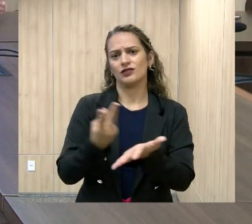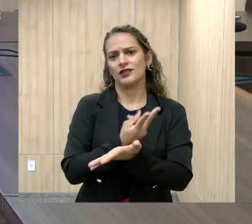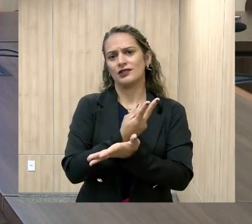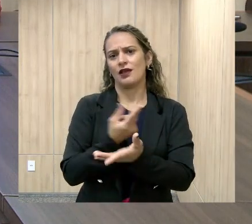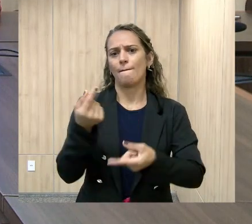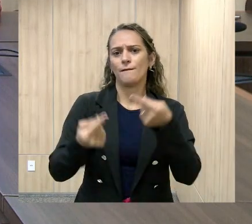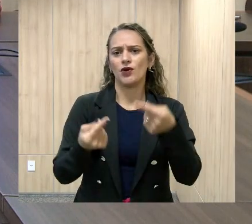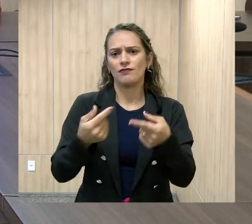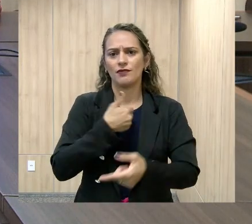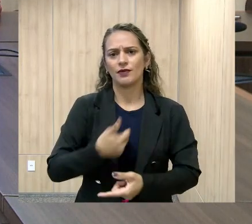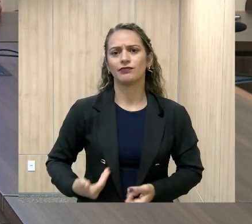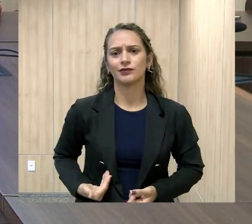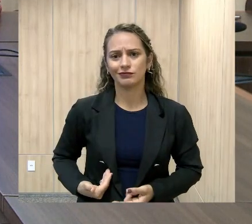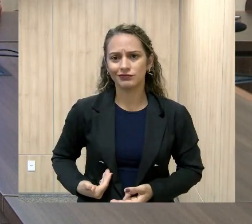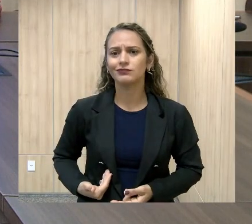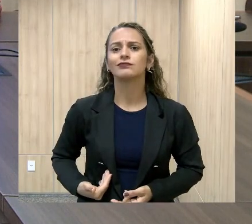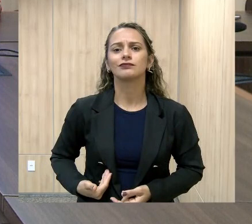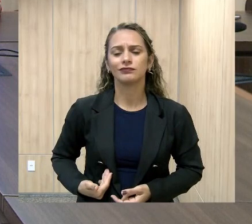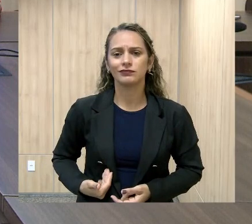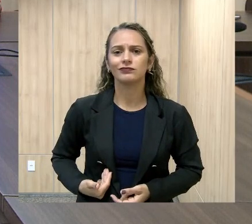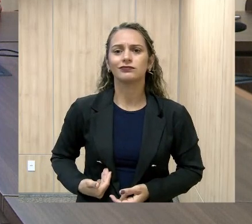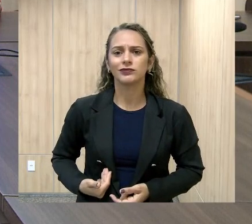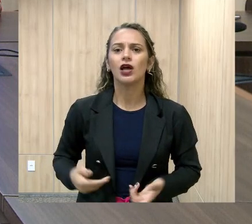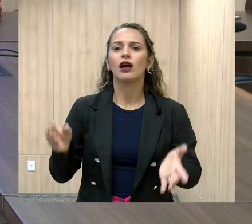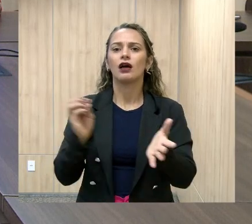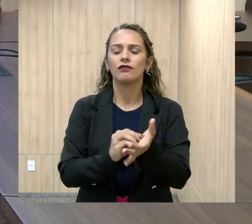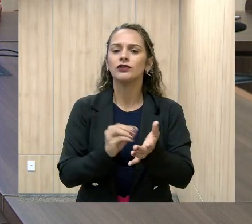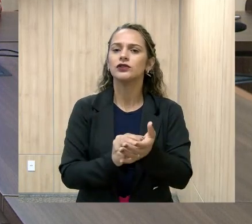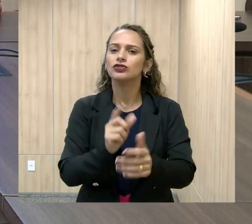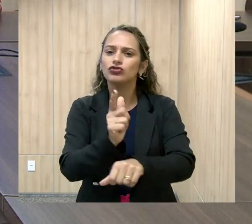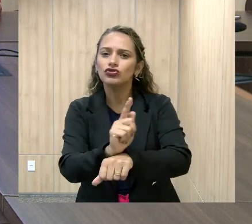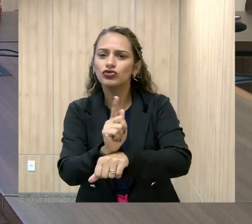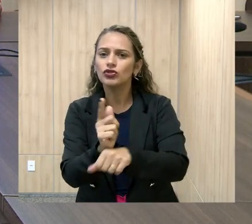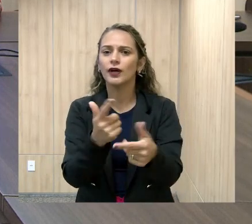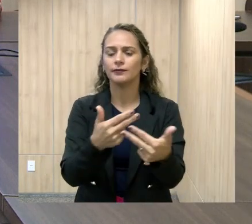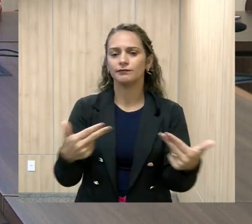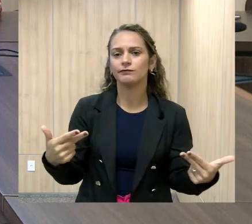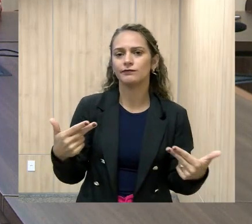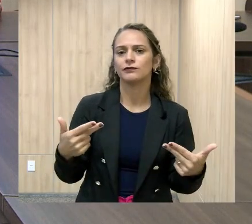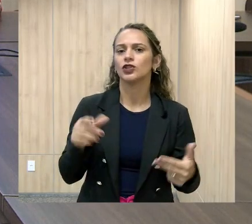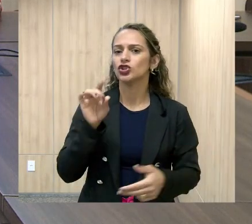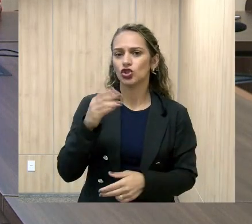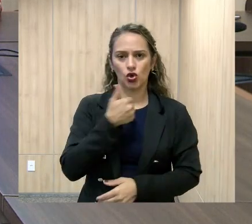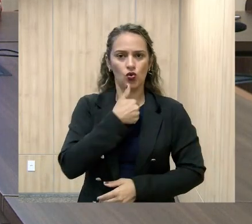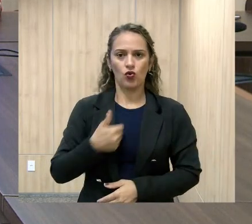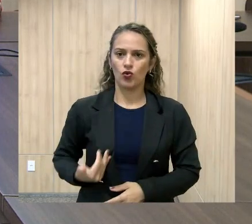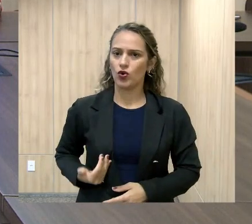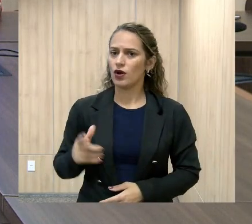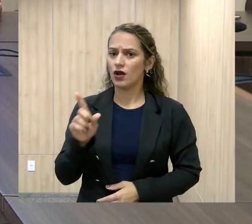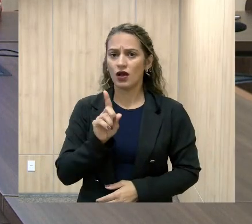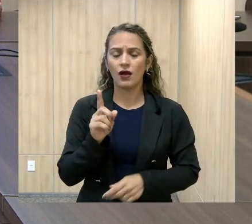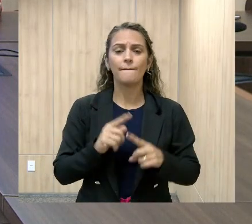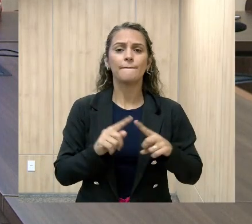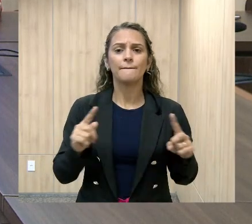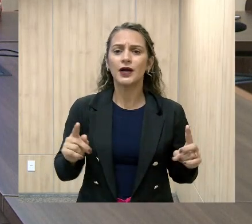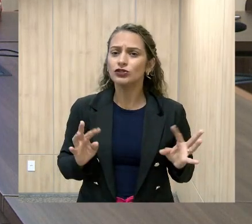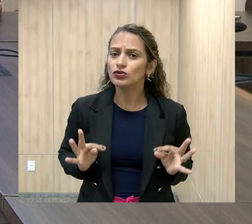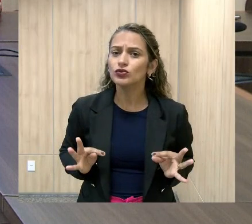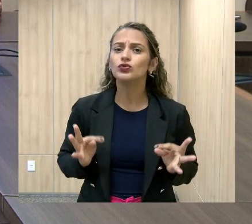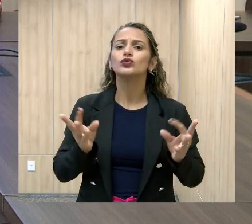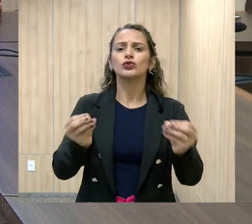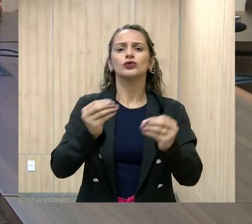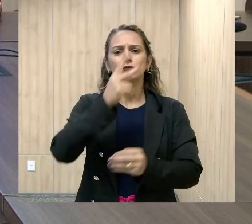das políticas públicas tá faltando Por parte dos gestores desse estado não estava falando do Governo do Estado